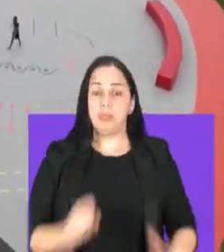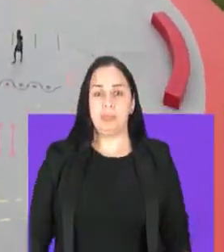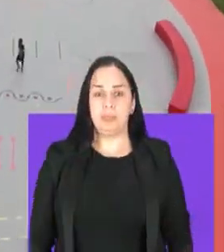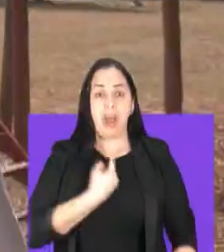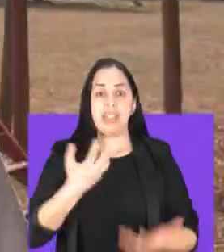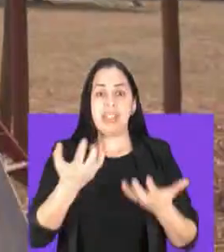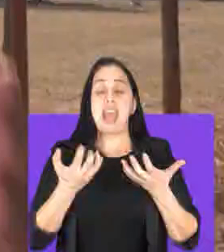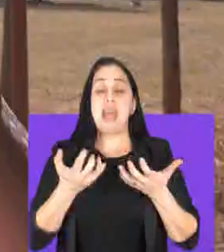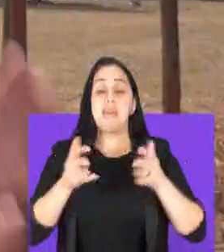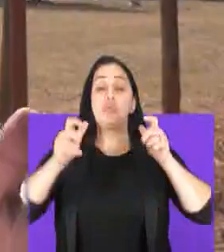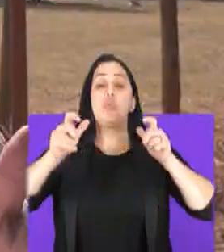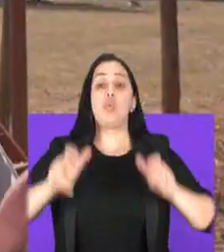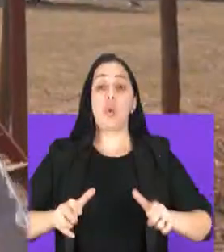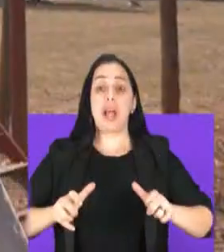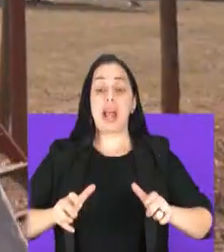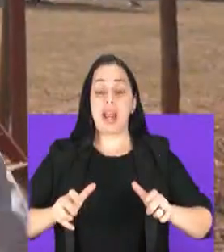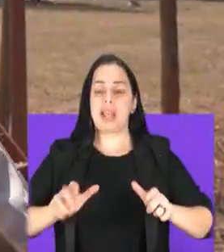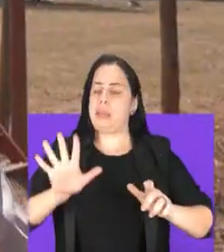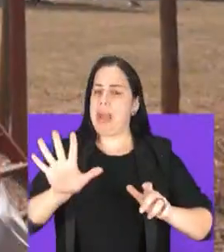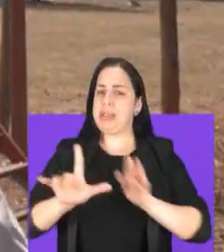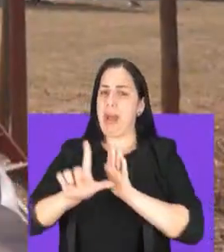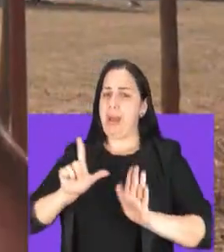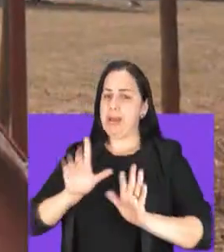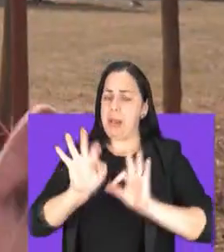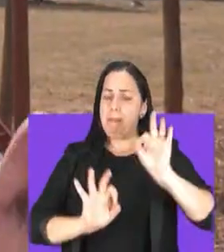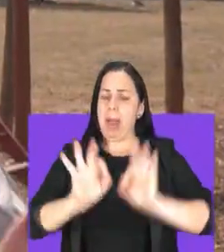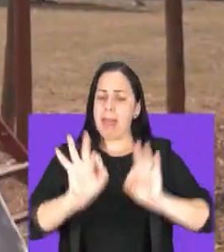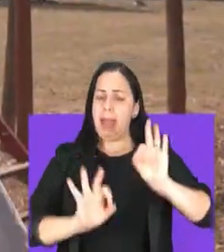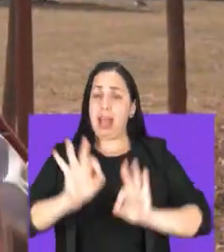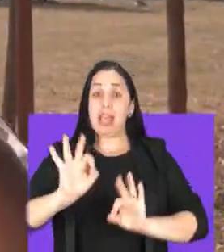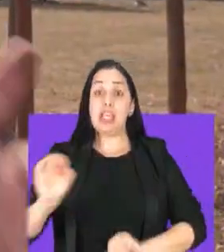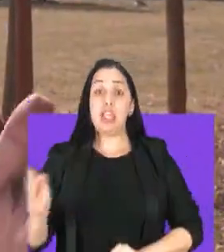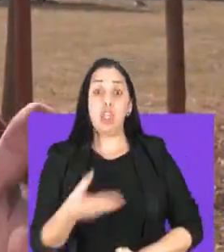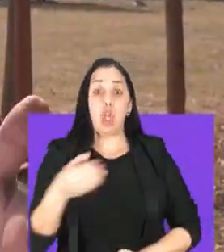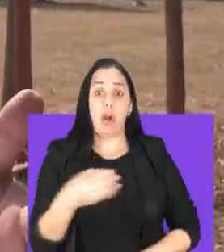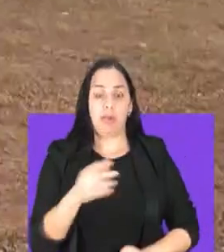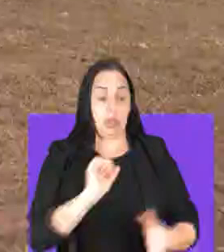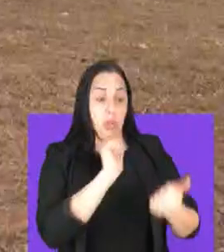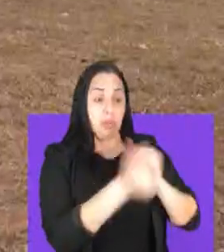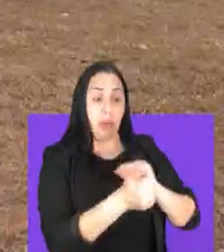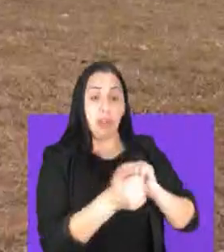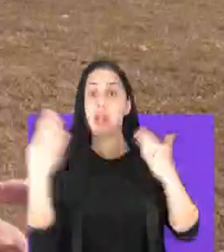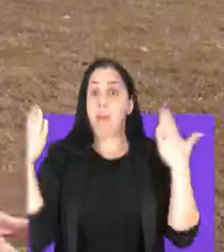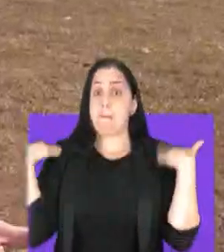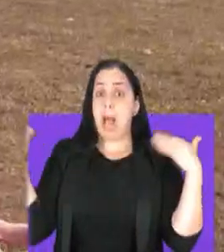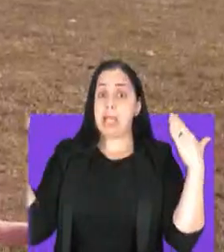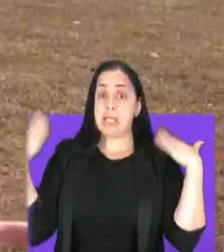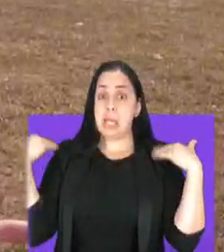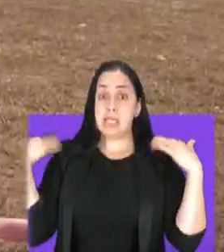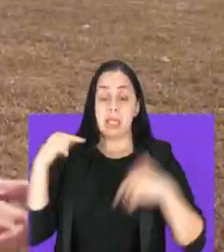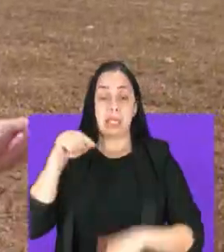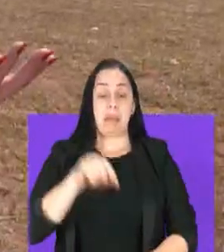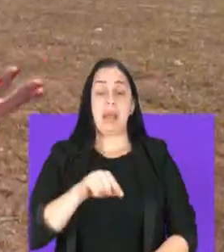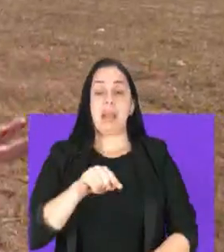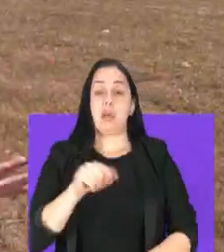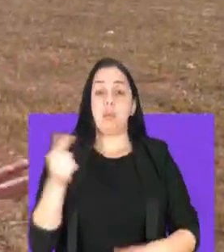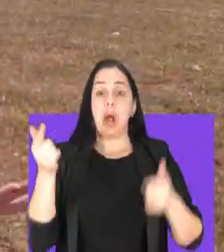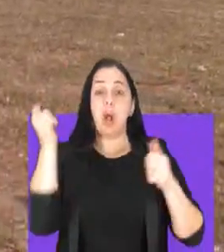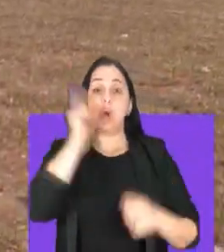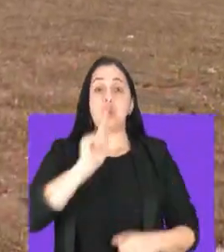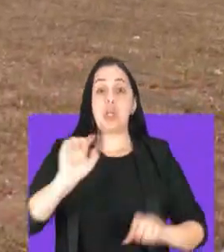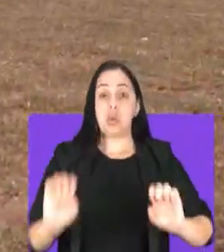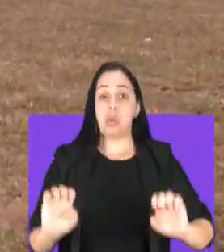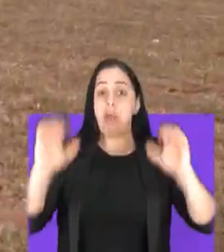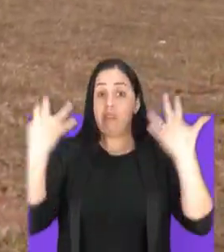lugar aqui queremos um espaço planejado e moderno além do esporte do Lazer este